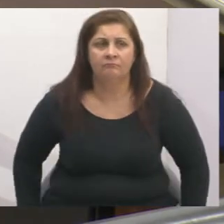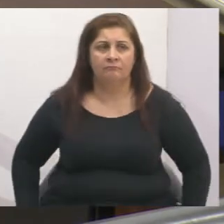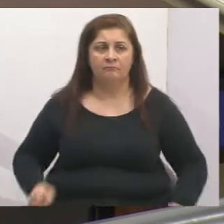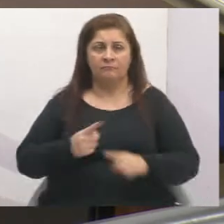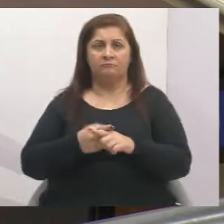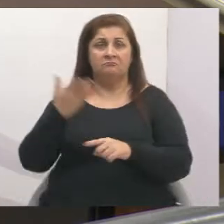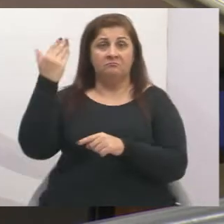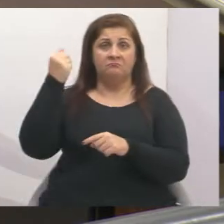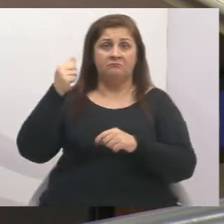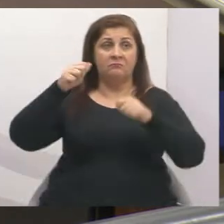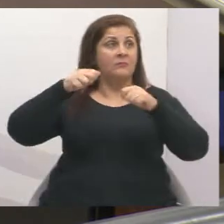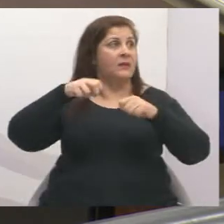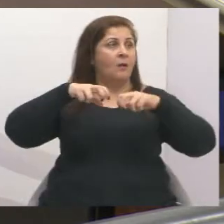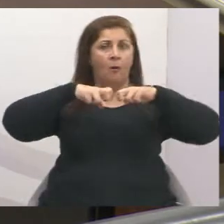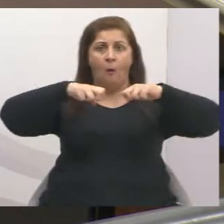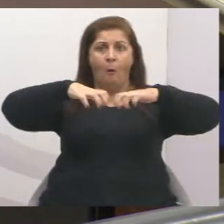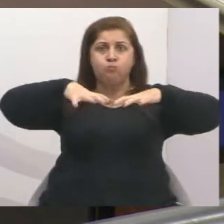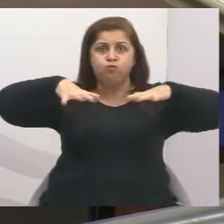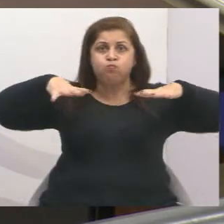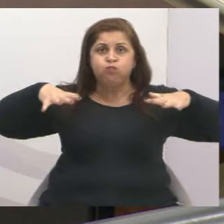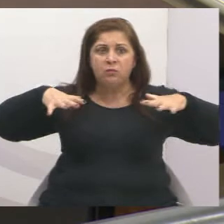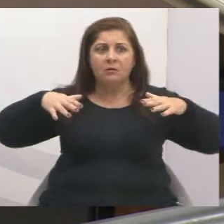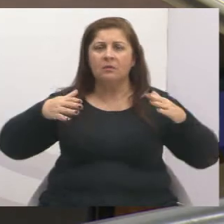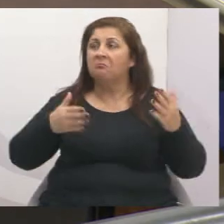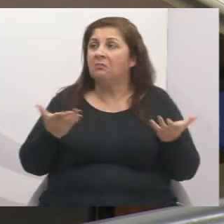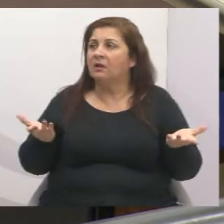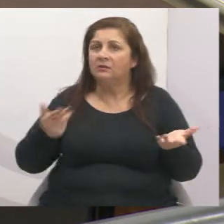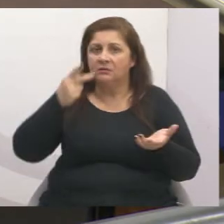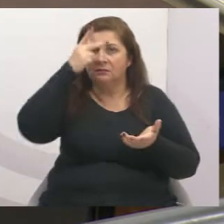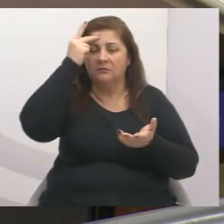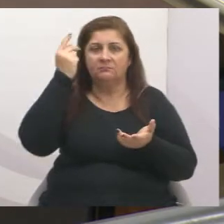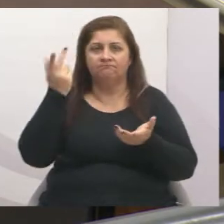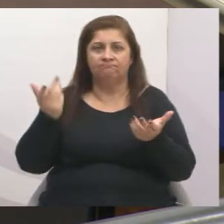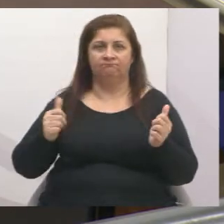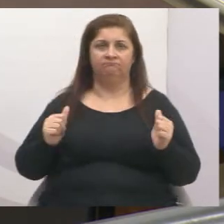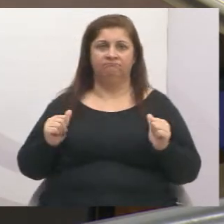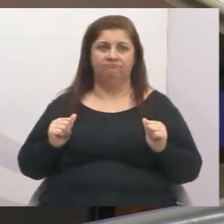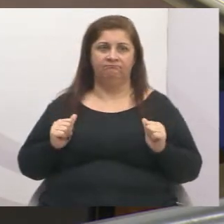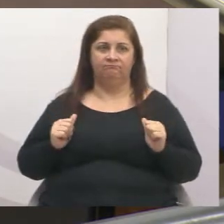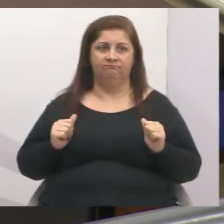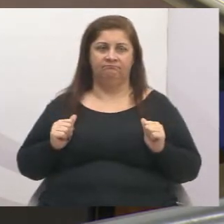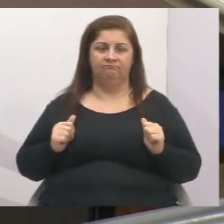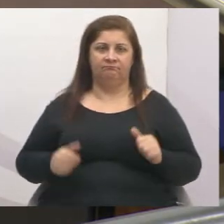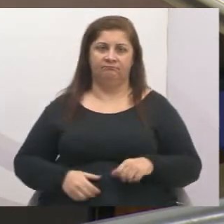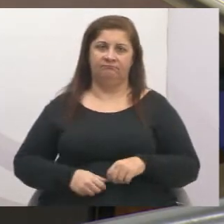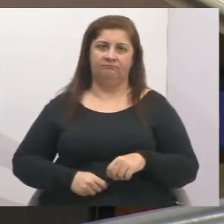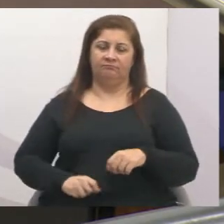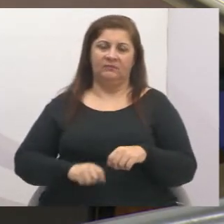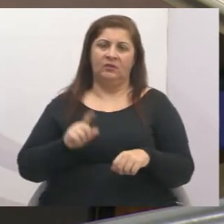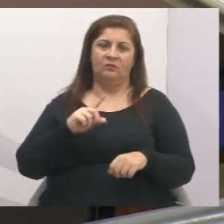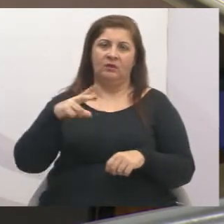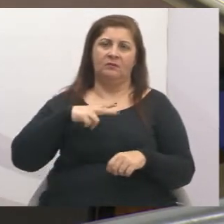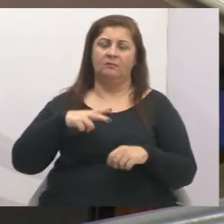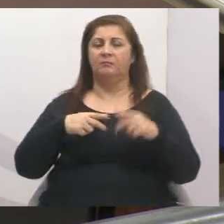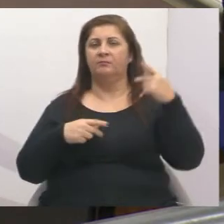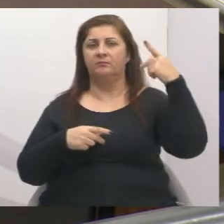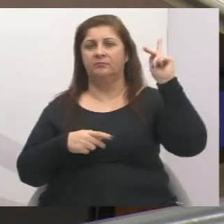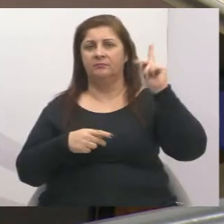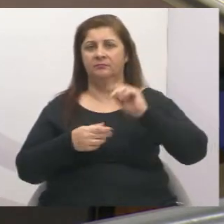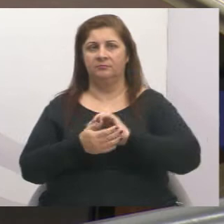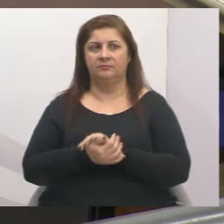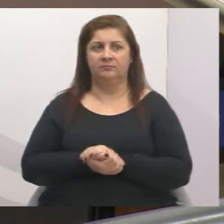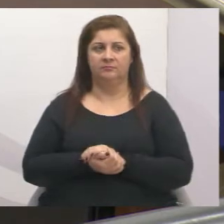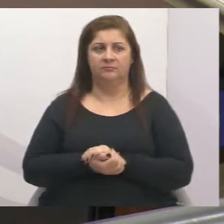aqui. Cadê as pessoas hoje, né? Então, assim, essa não é uma luta minha, do sindicato e nem do